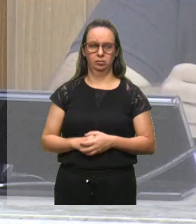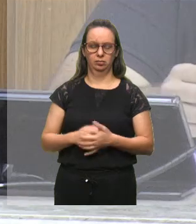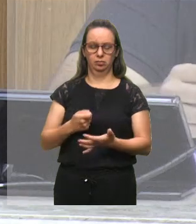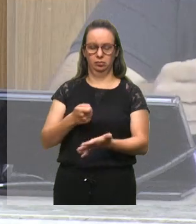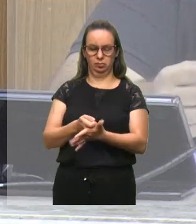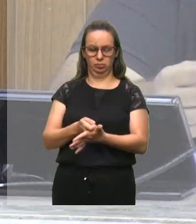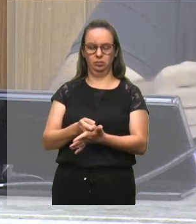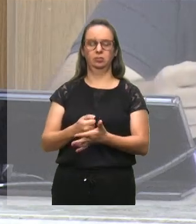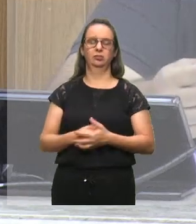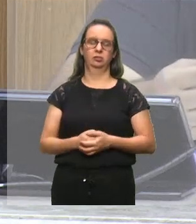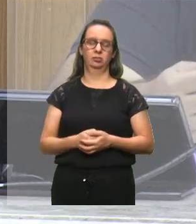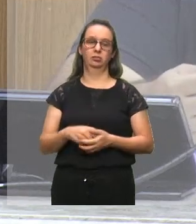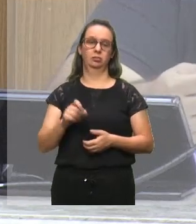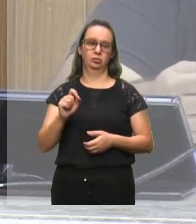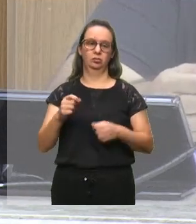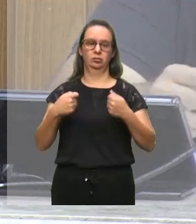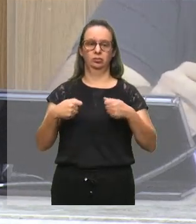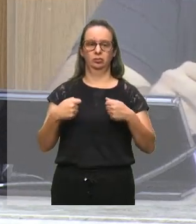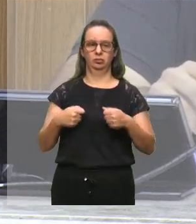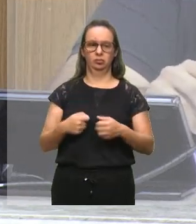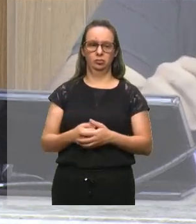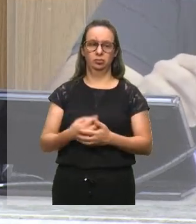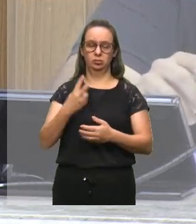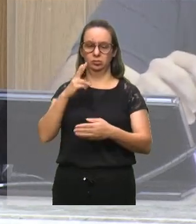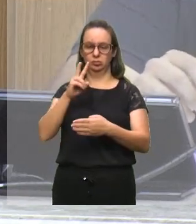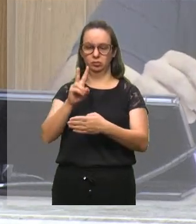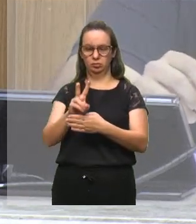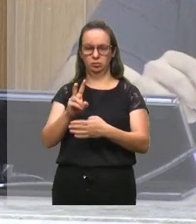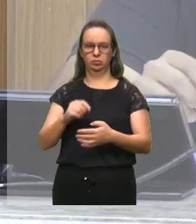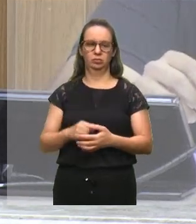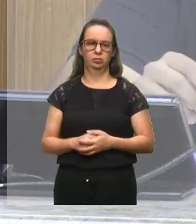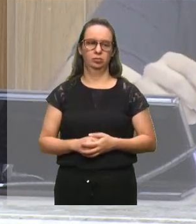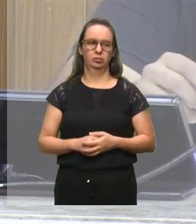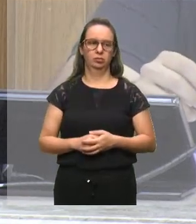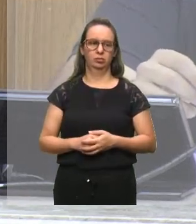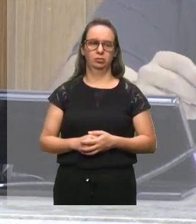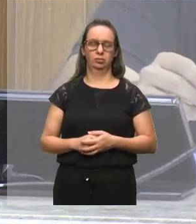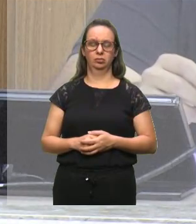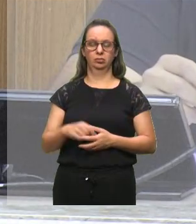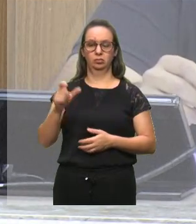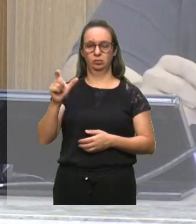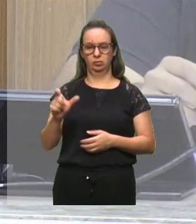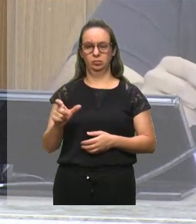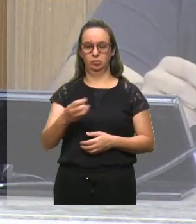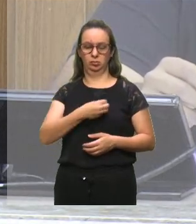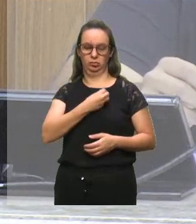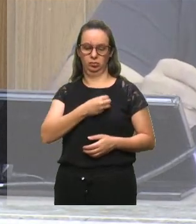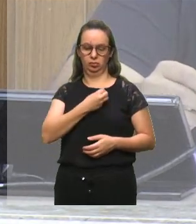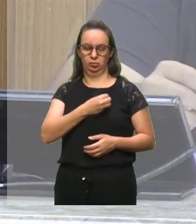com as suas necessidades, que é manter essas pessoas que lá são atendidas.